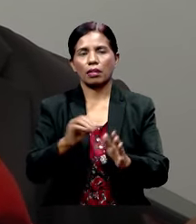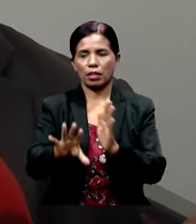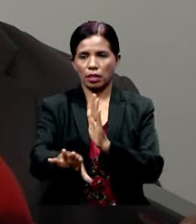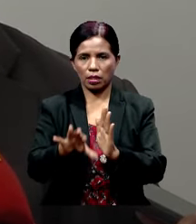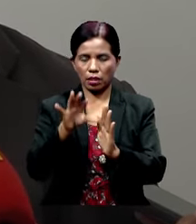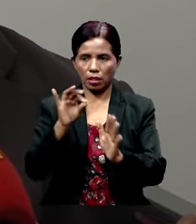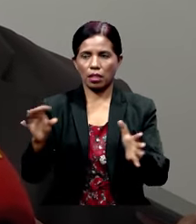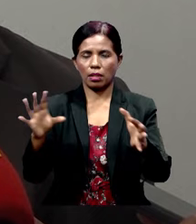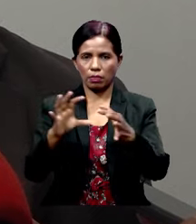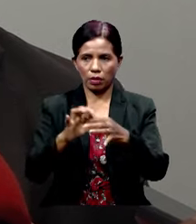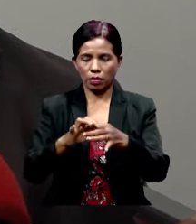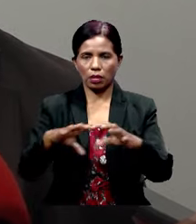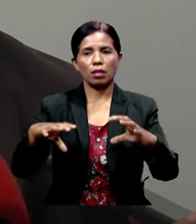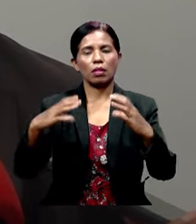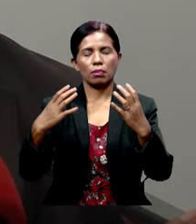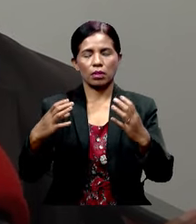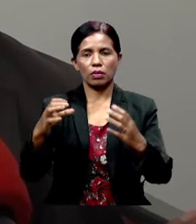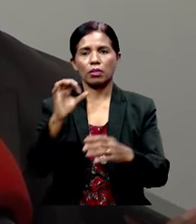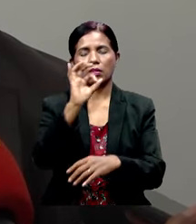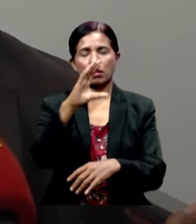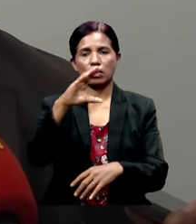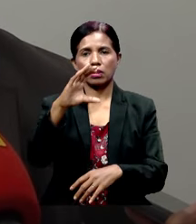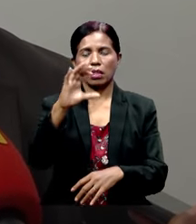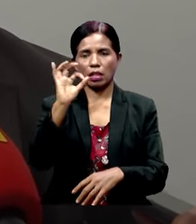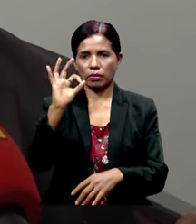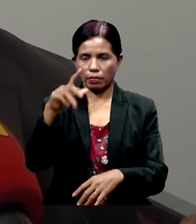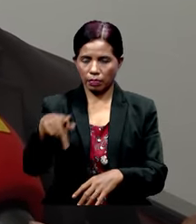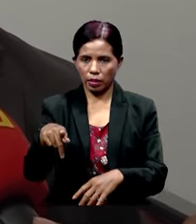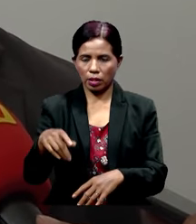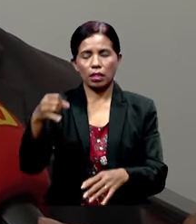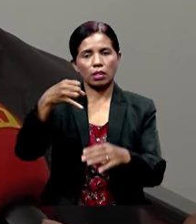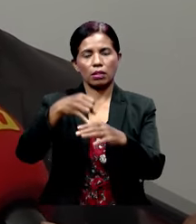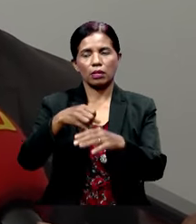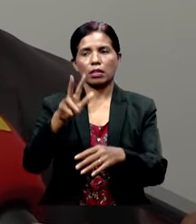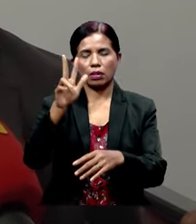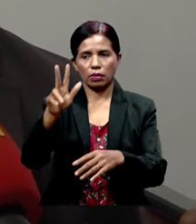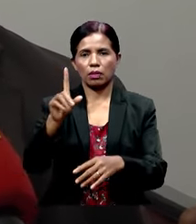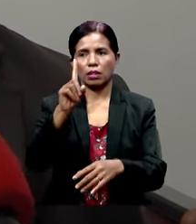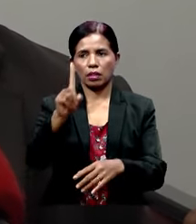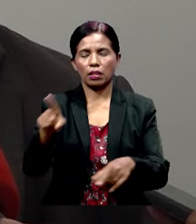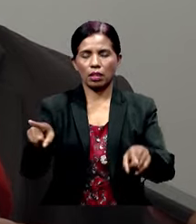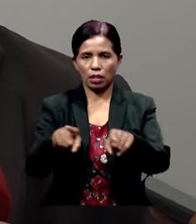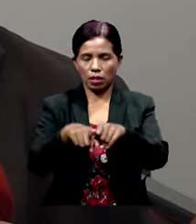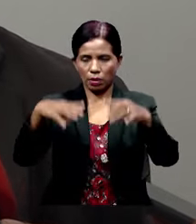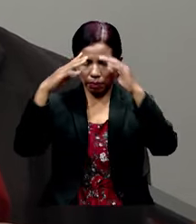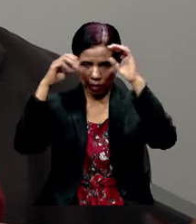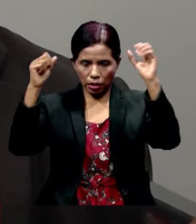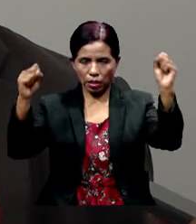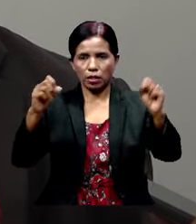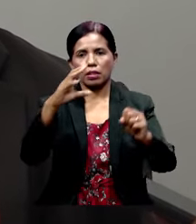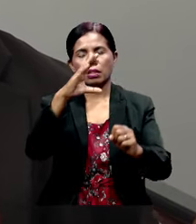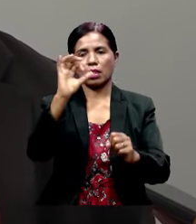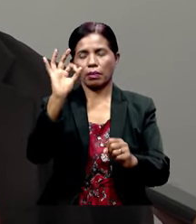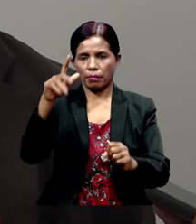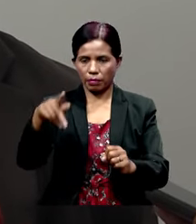membro da Comissão Função Pública em Tolo, inclui o senhor Antônio Larané e da presidente da Comissão Função